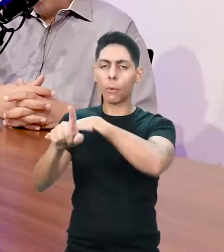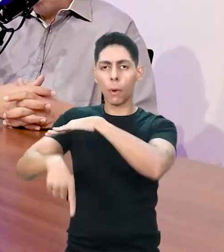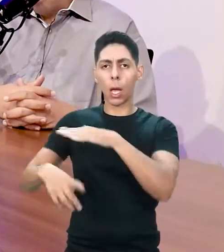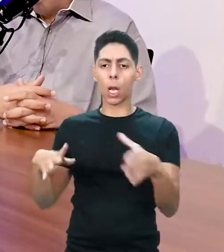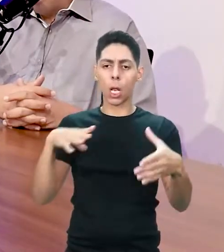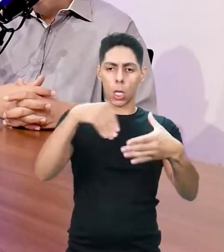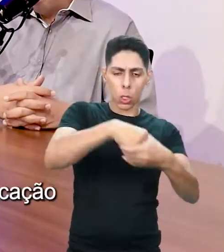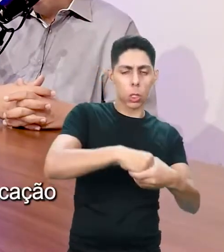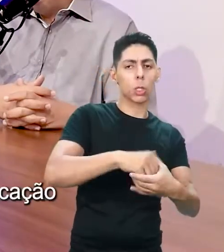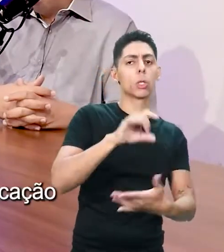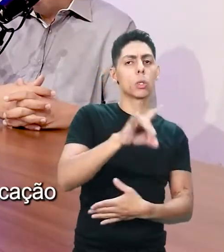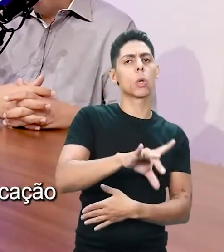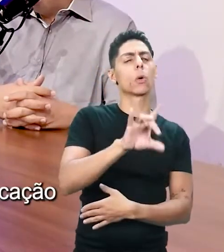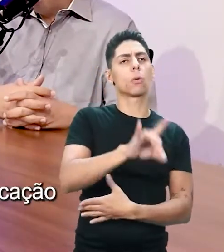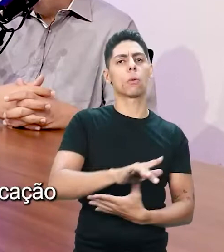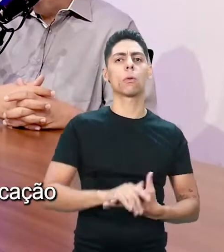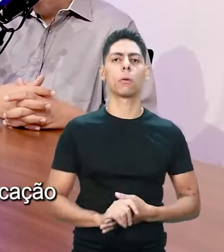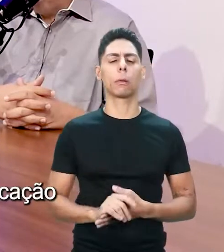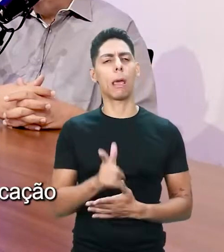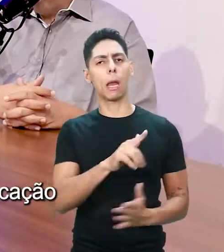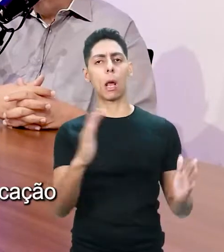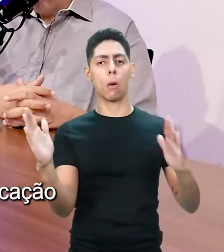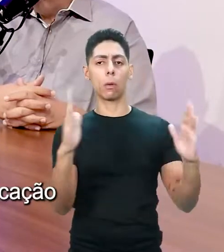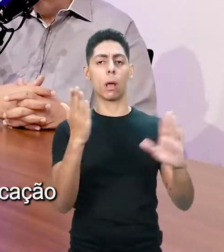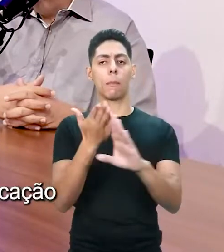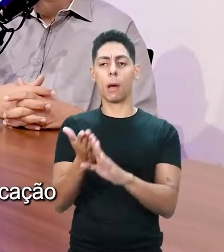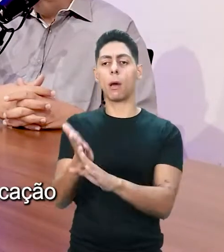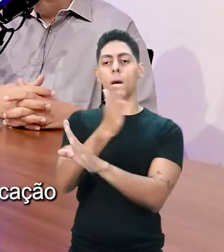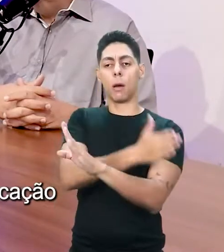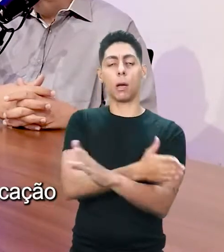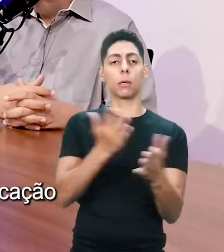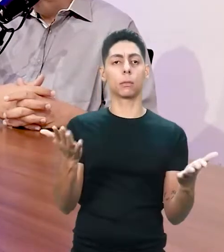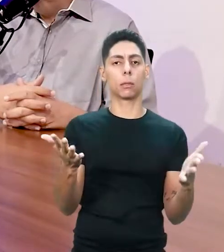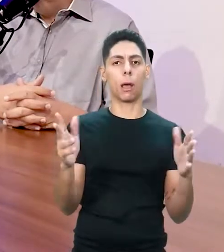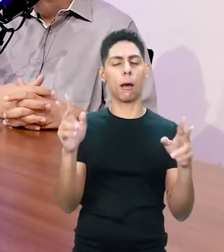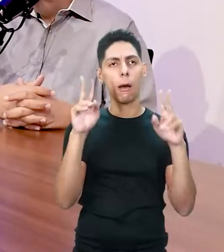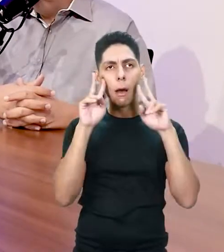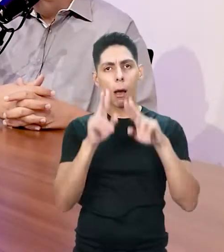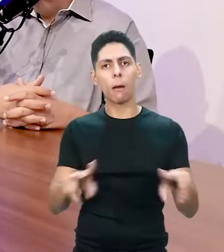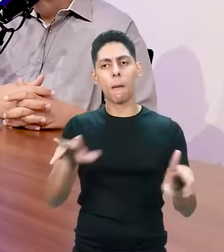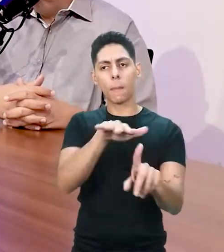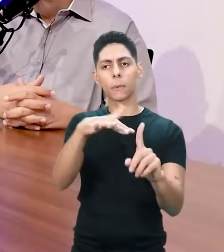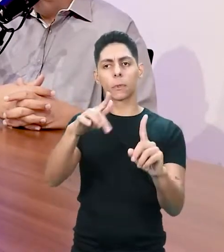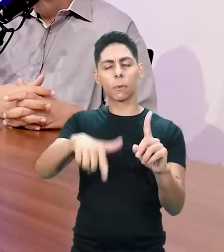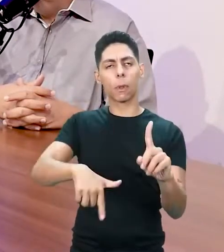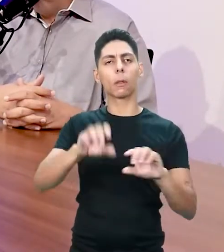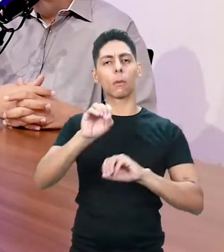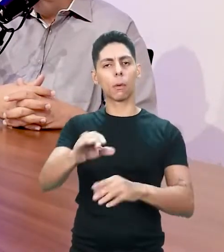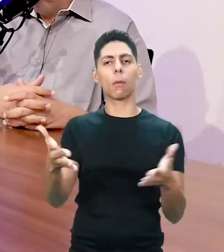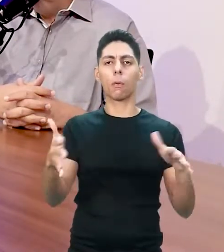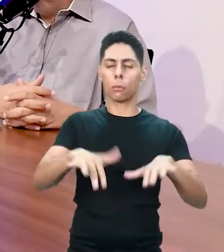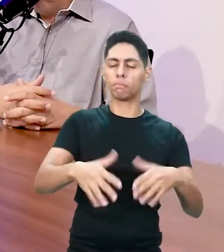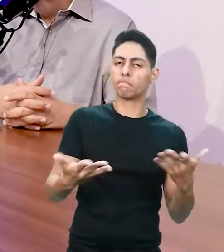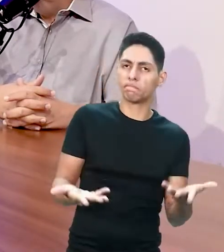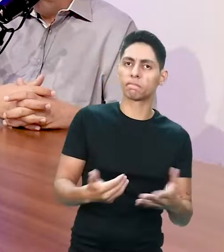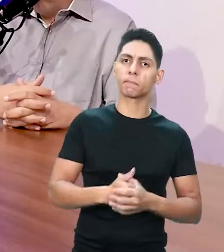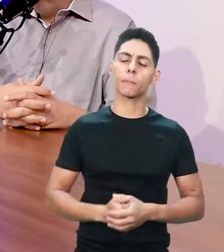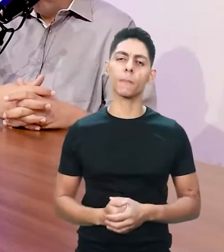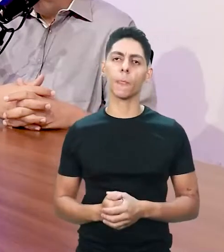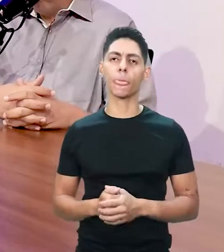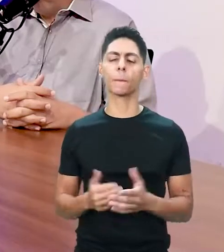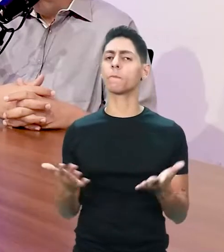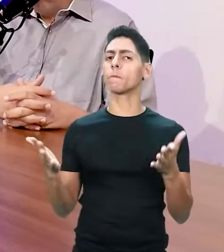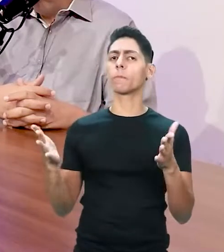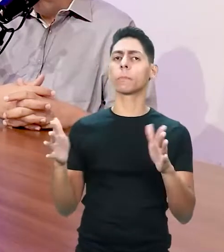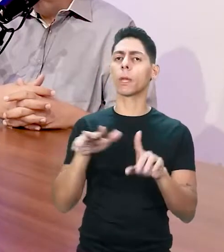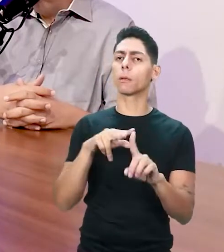integracionismo foi a etapa que antecedeu a visão de educação inclusiva. Então, ainda era aquela visão de que a criança